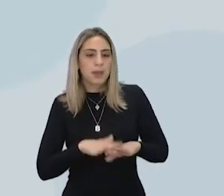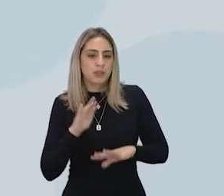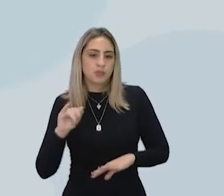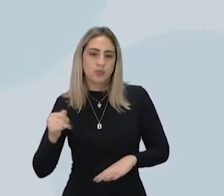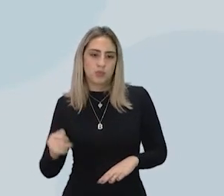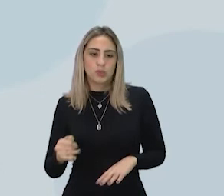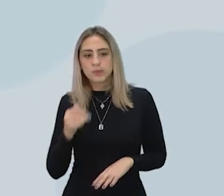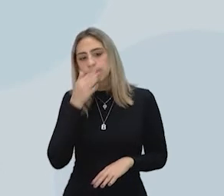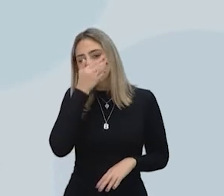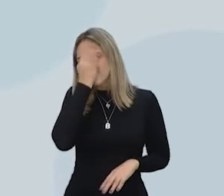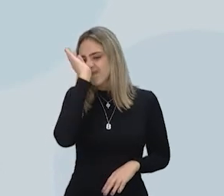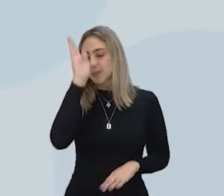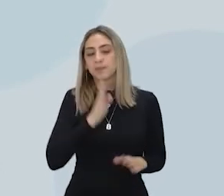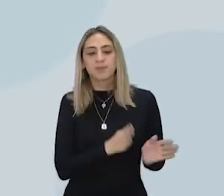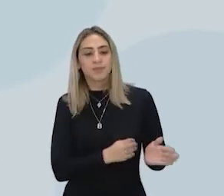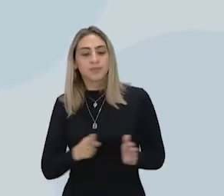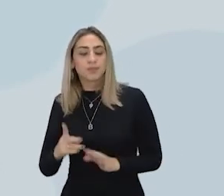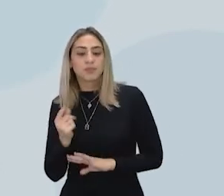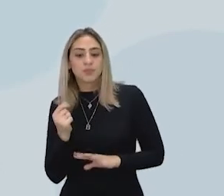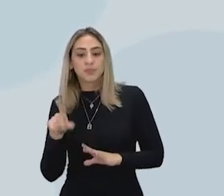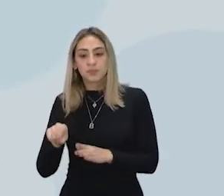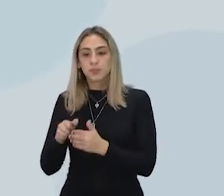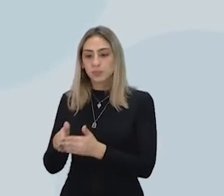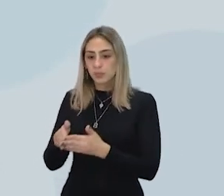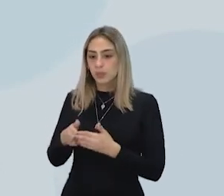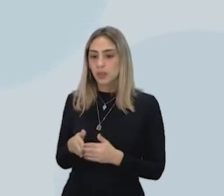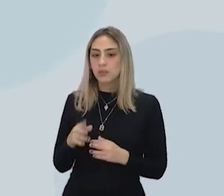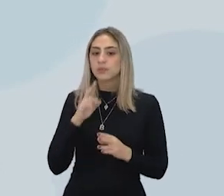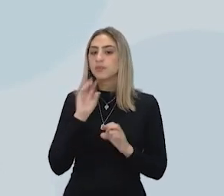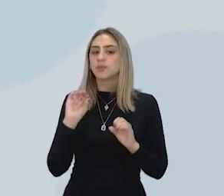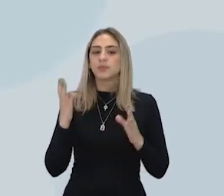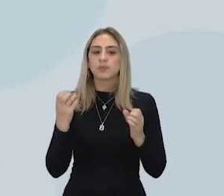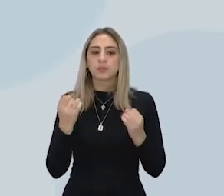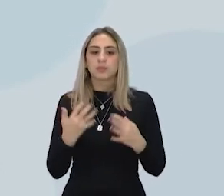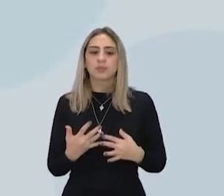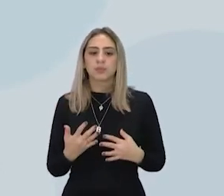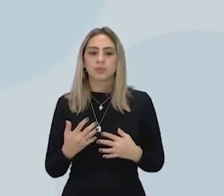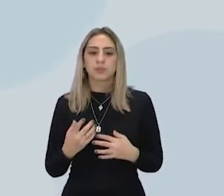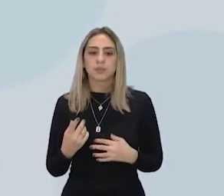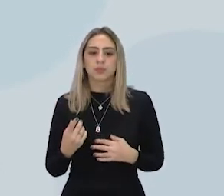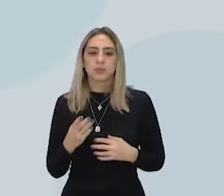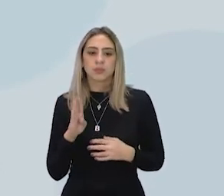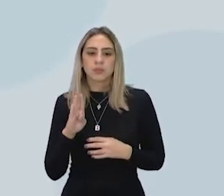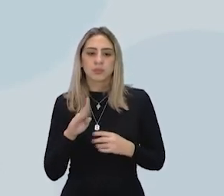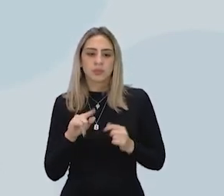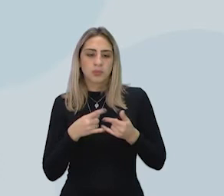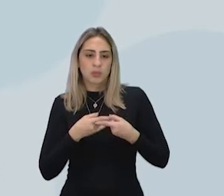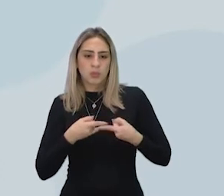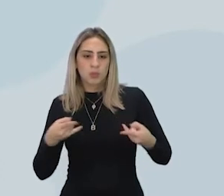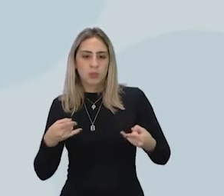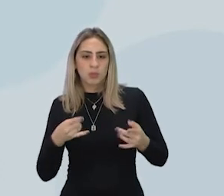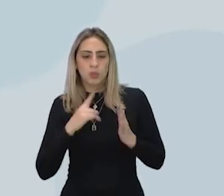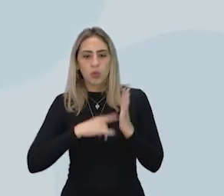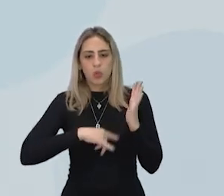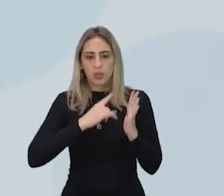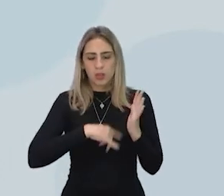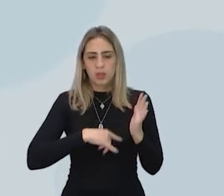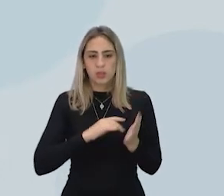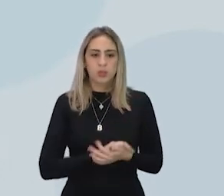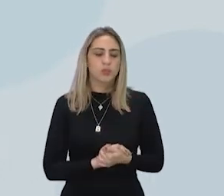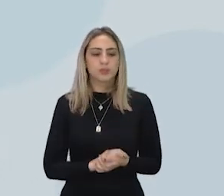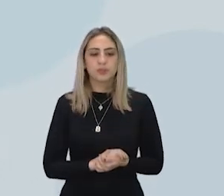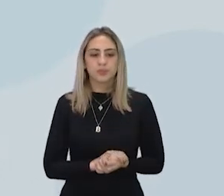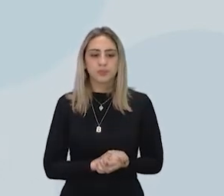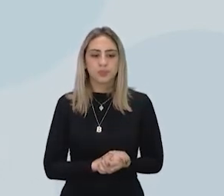o dinheiro foi emprestado. O mesmo acontece quando o pagamento de um boleto é efetuado em atraso. Sobre o valor